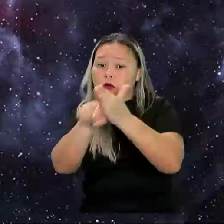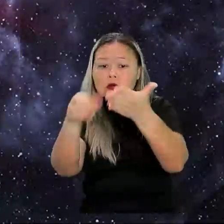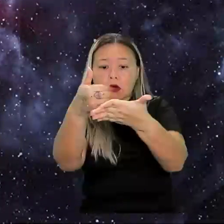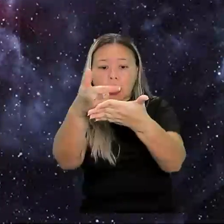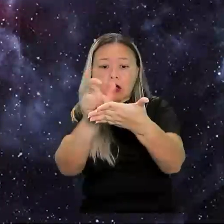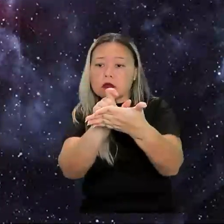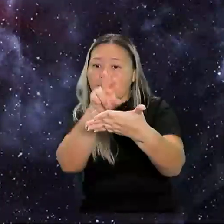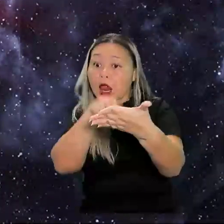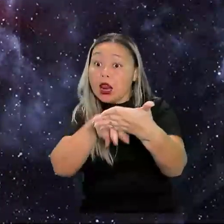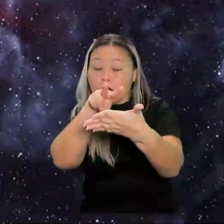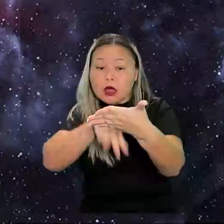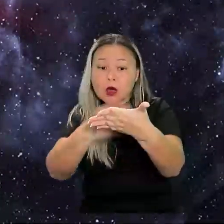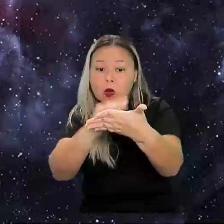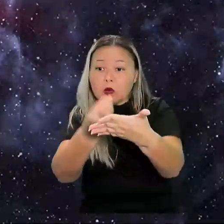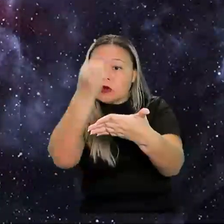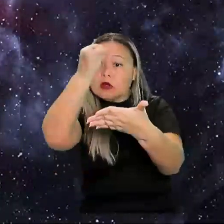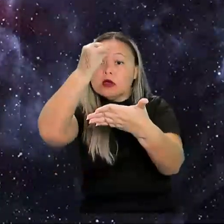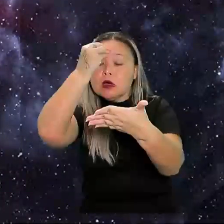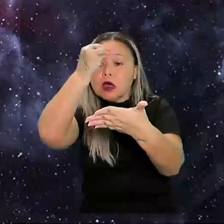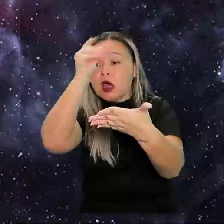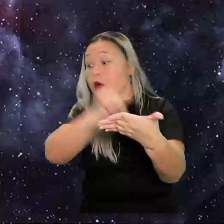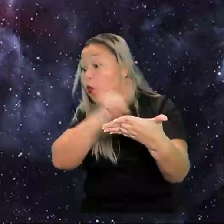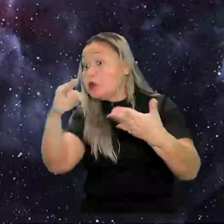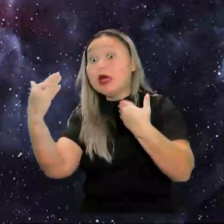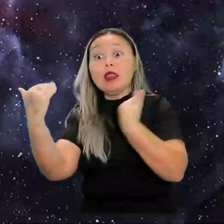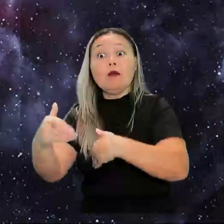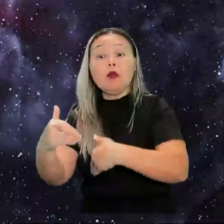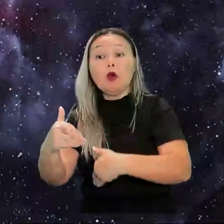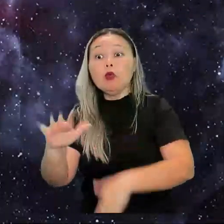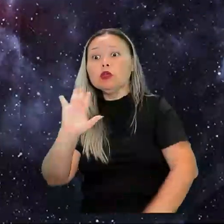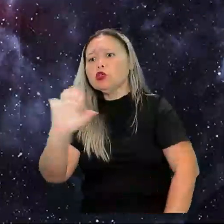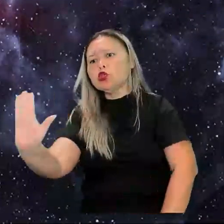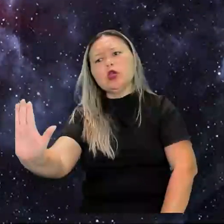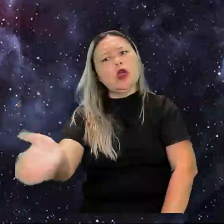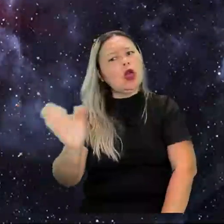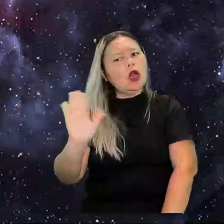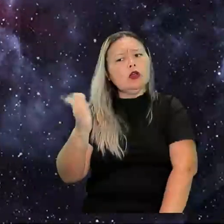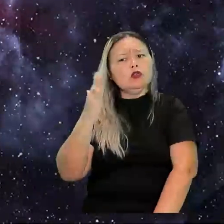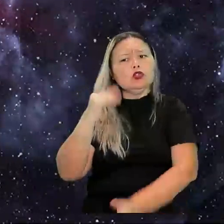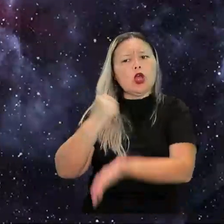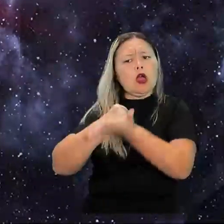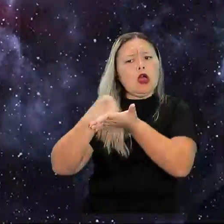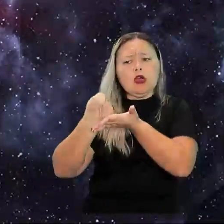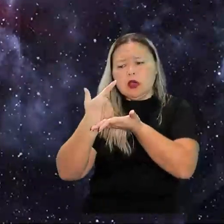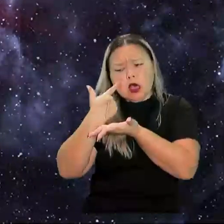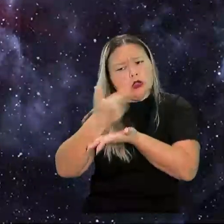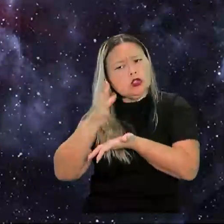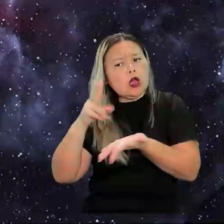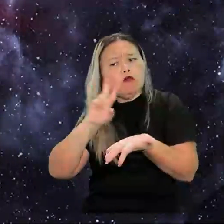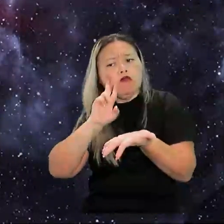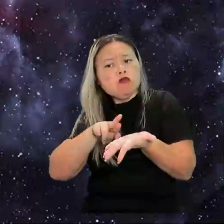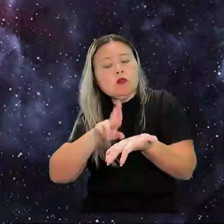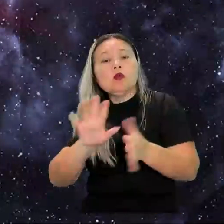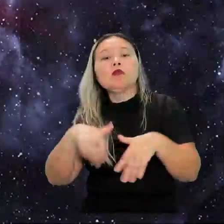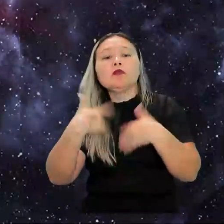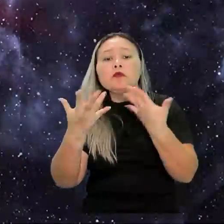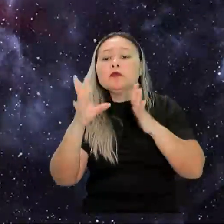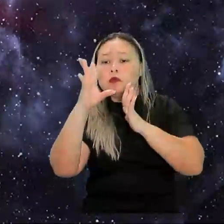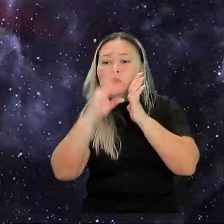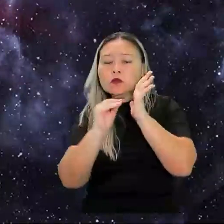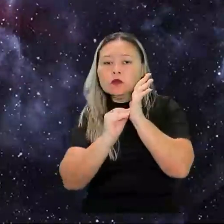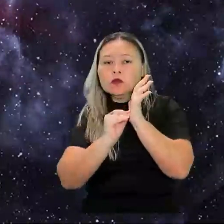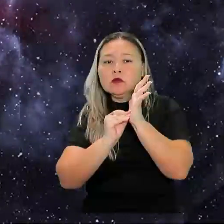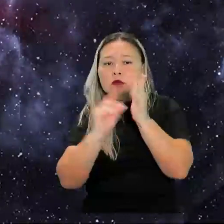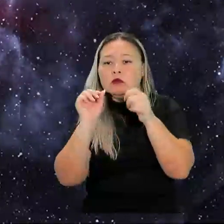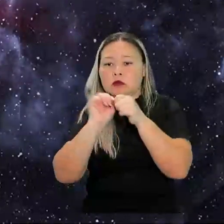essa uma questão, quando ela cair na prova, já era. Não tem chororô. Vamos relembrar os assuntos